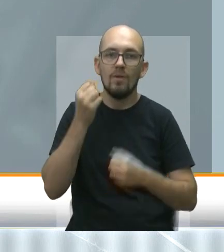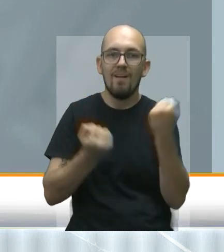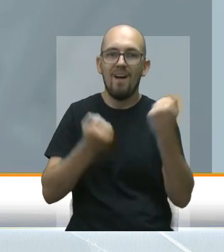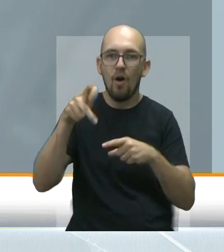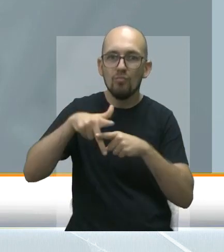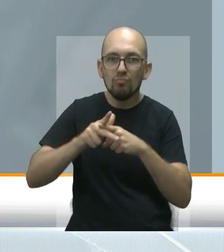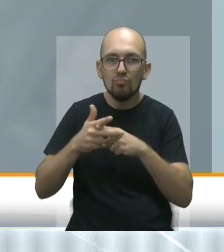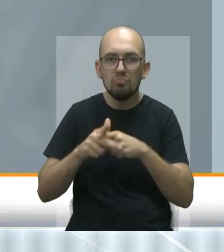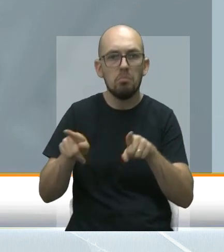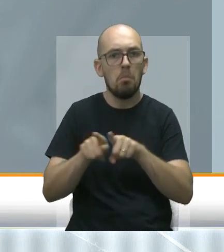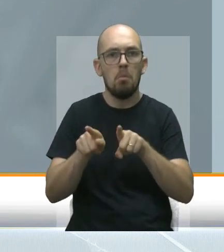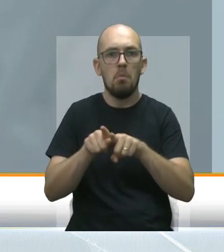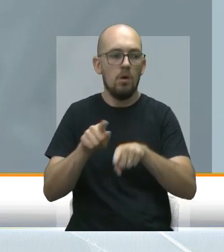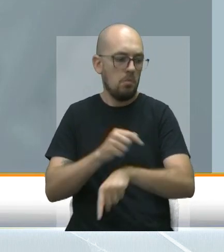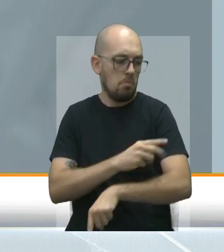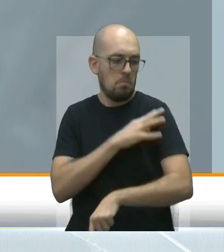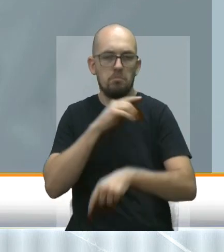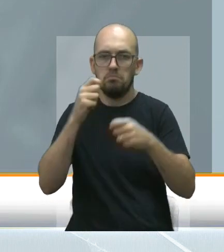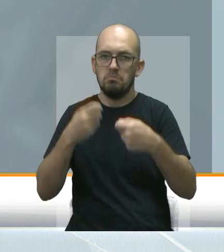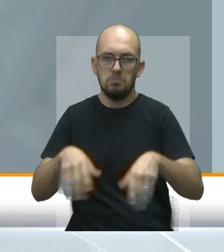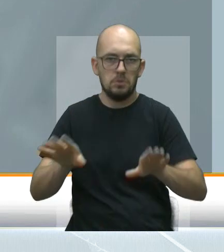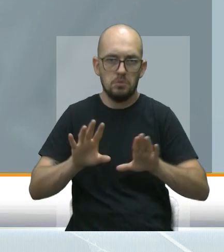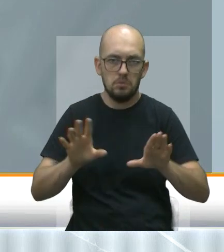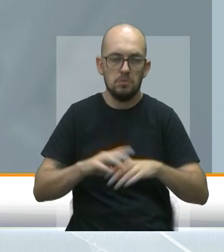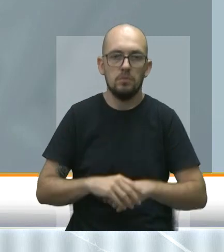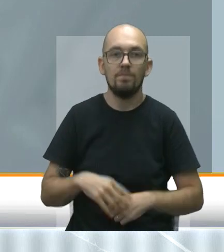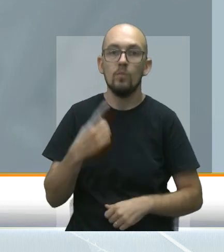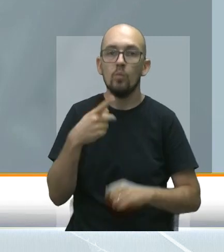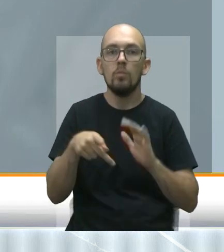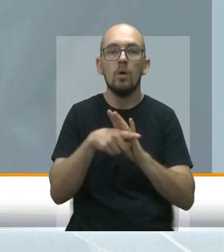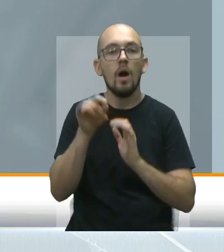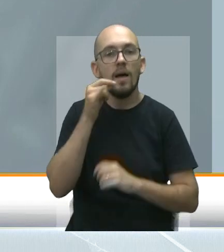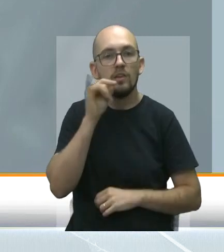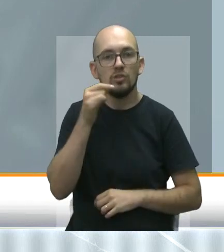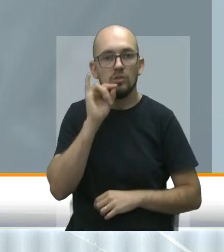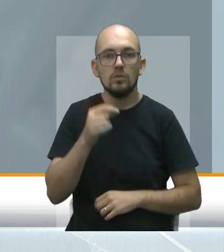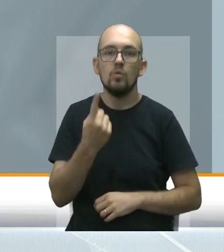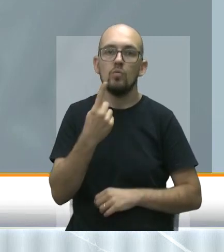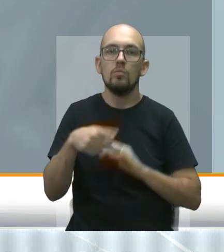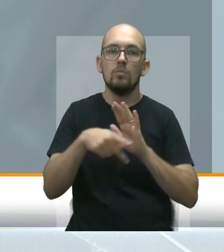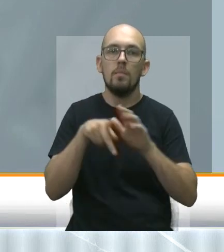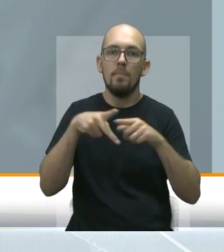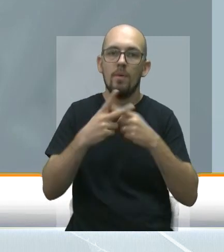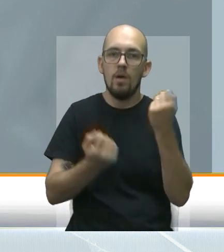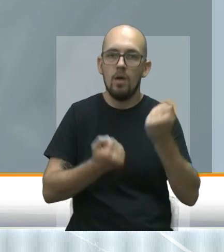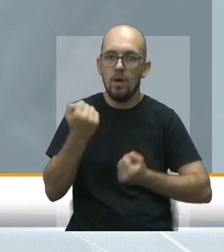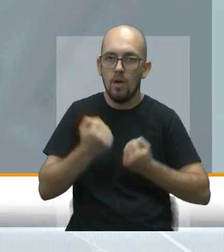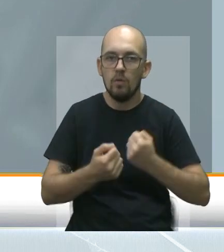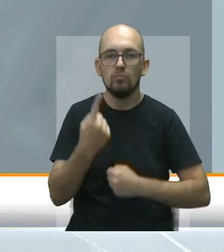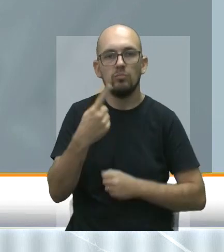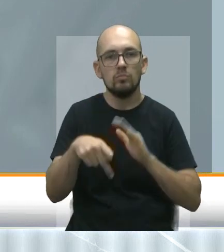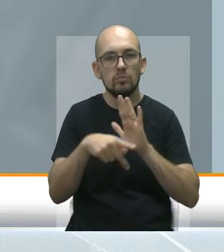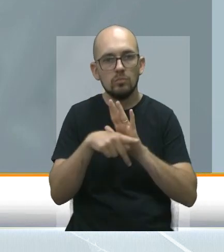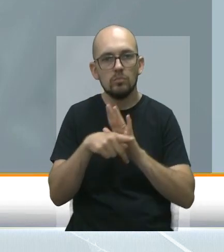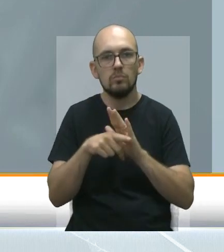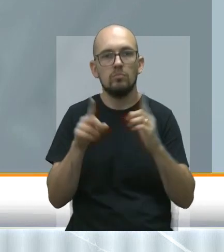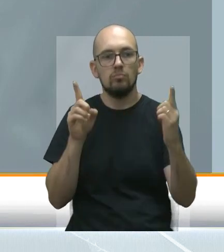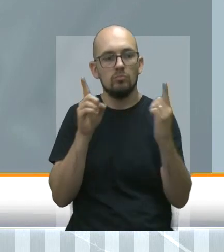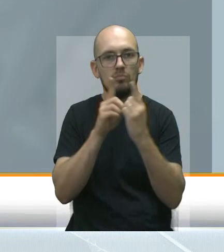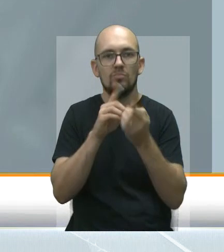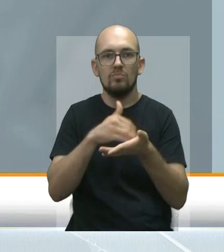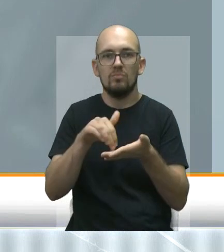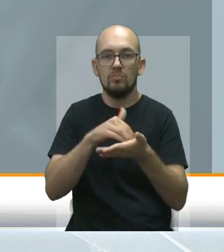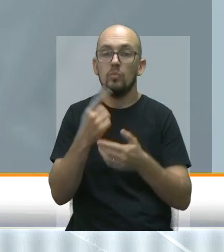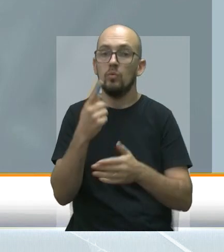automóveis, também não há exigência de escolaridade, 1 para eletricista, 1 para mecânico de automóveis, 1 para